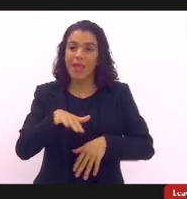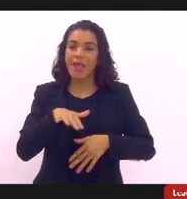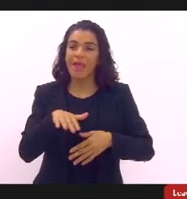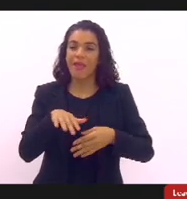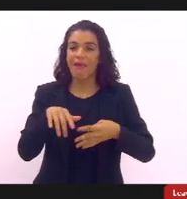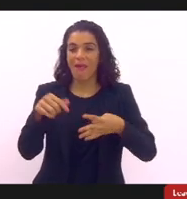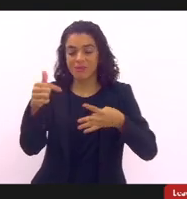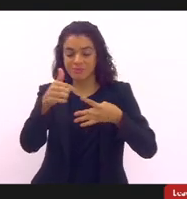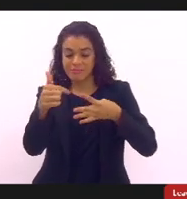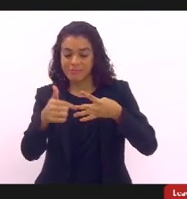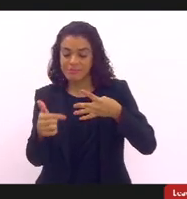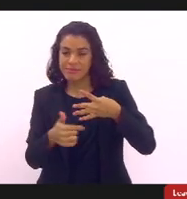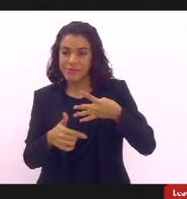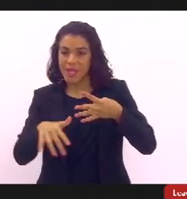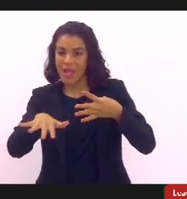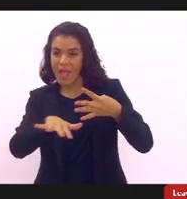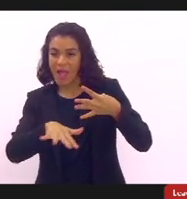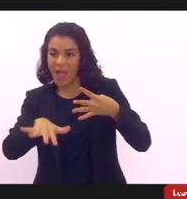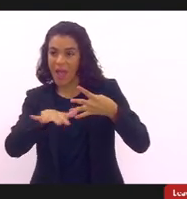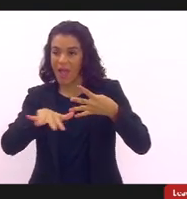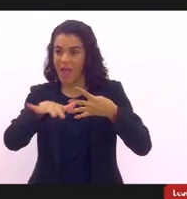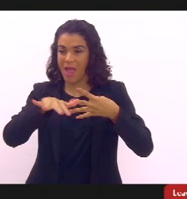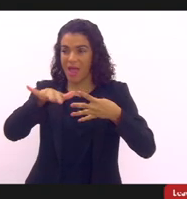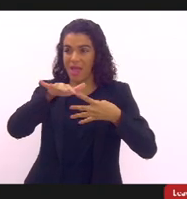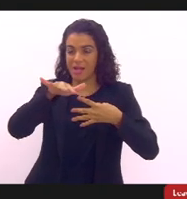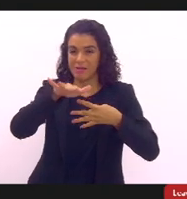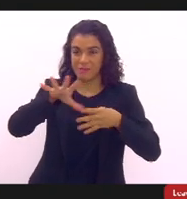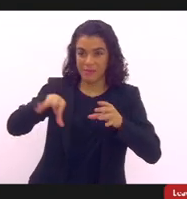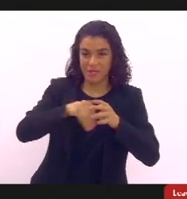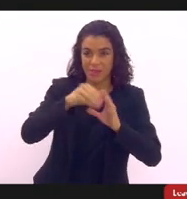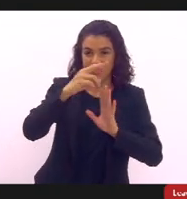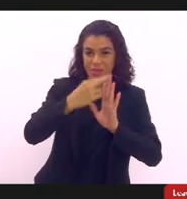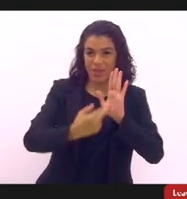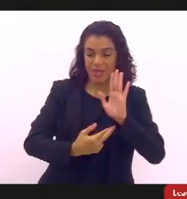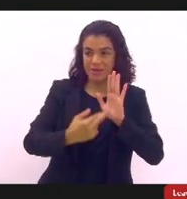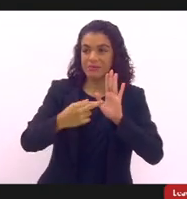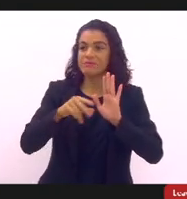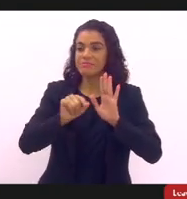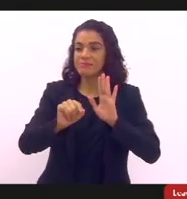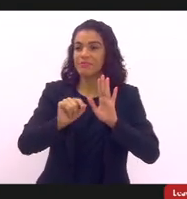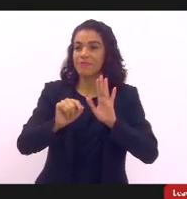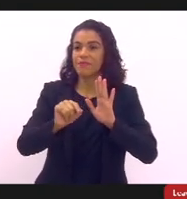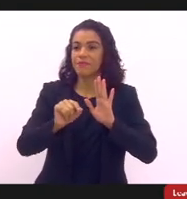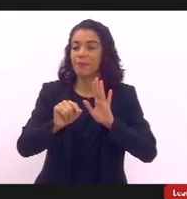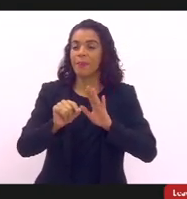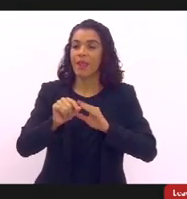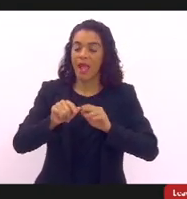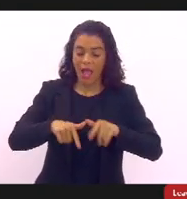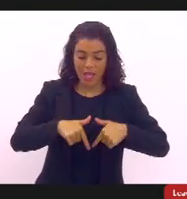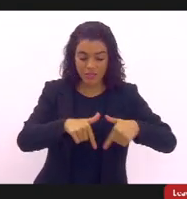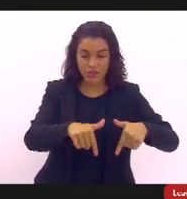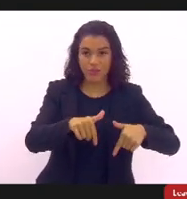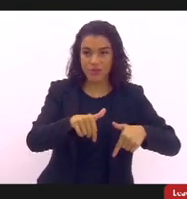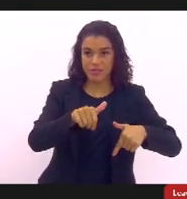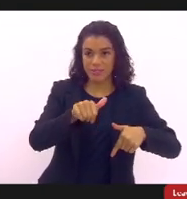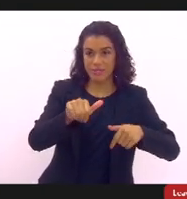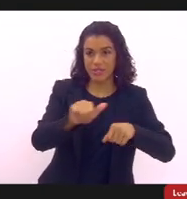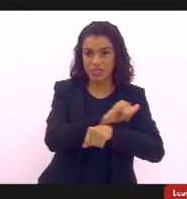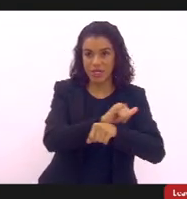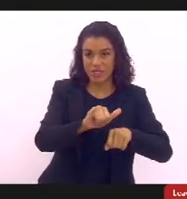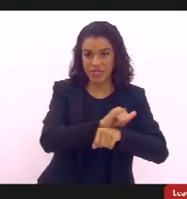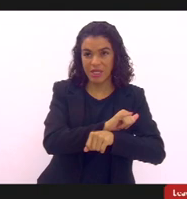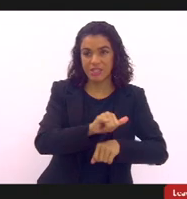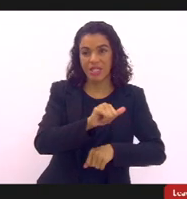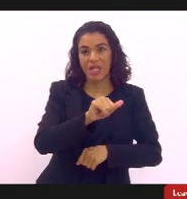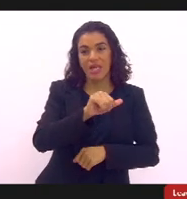a gente coloca dentro daqueles resultados, daquelas ações, nas ações, ação estratégica 3 e